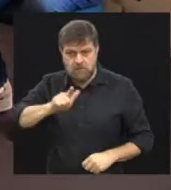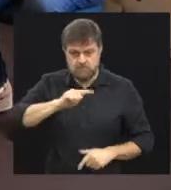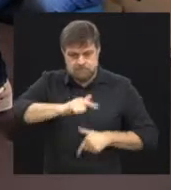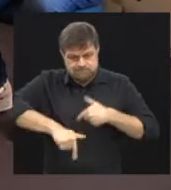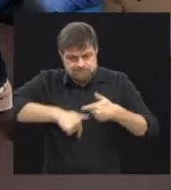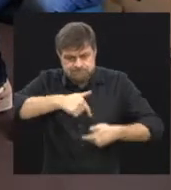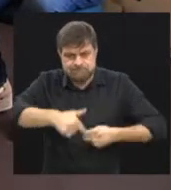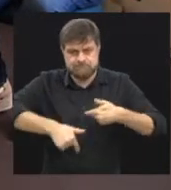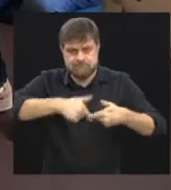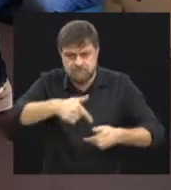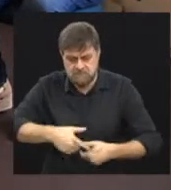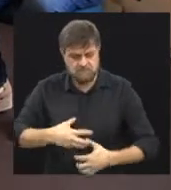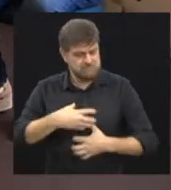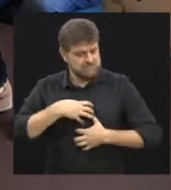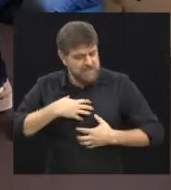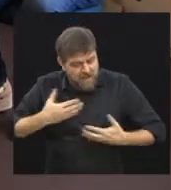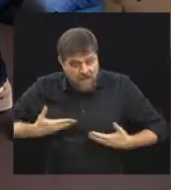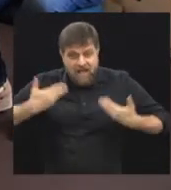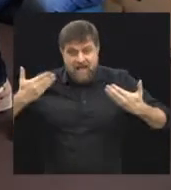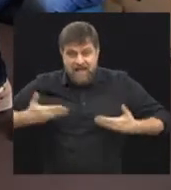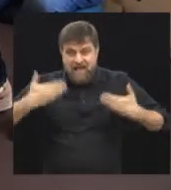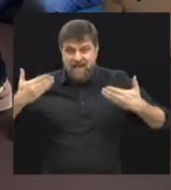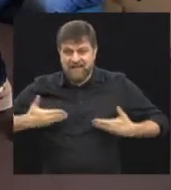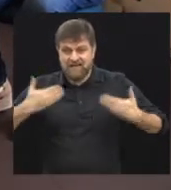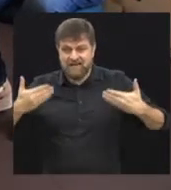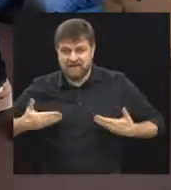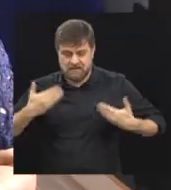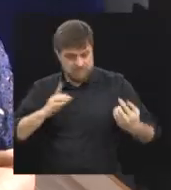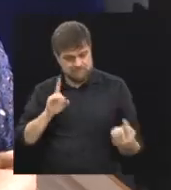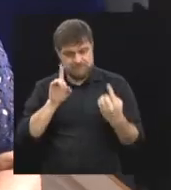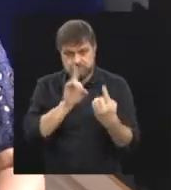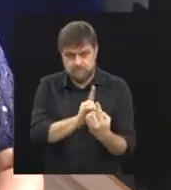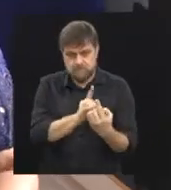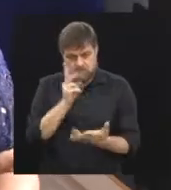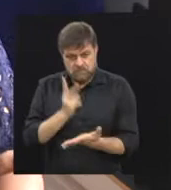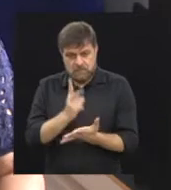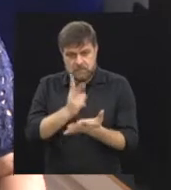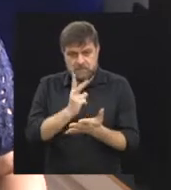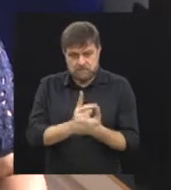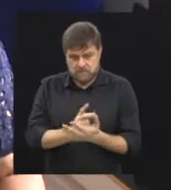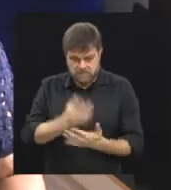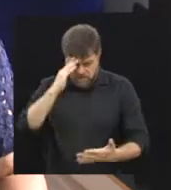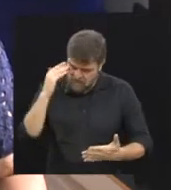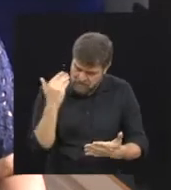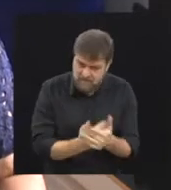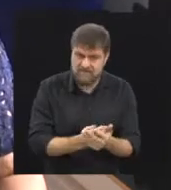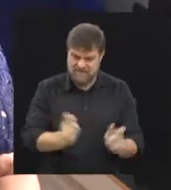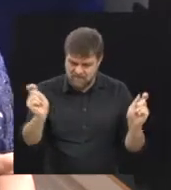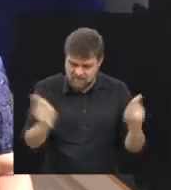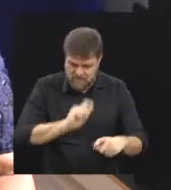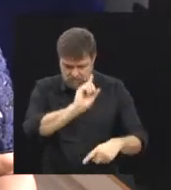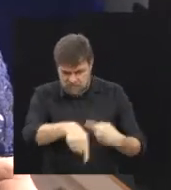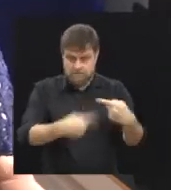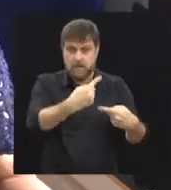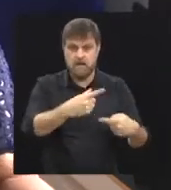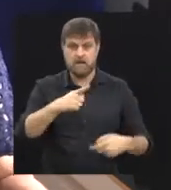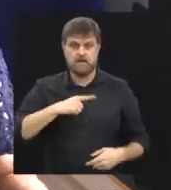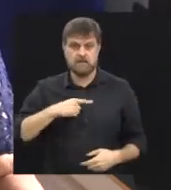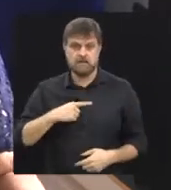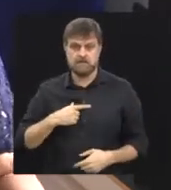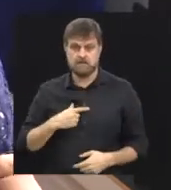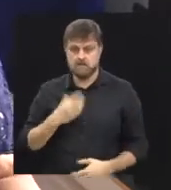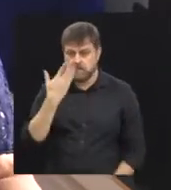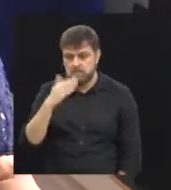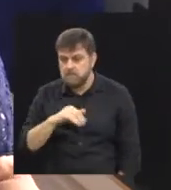trabalhar com desenvoltura, com uma alegria, sabe? Sempre achando que eles vão superar. Nós temos criança que chega